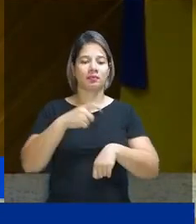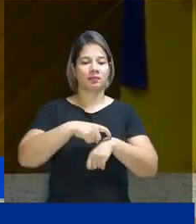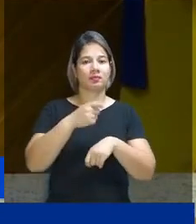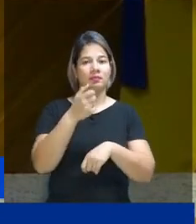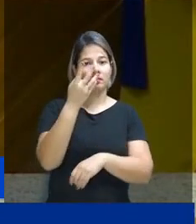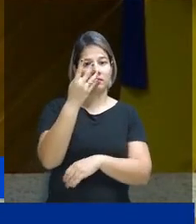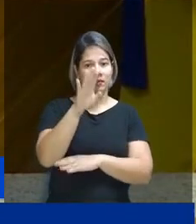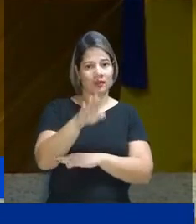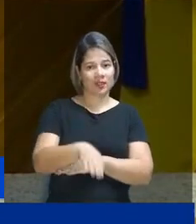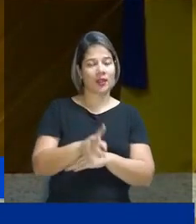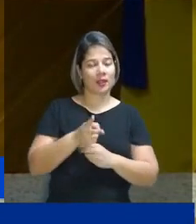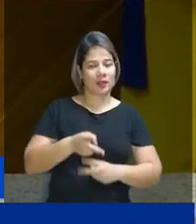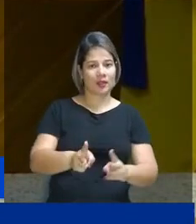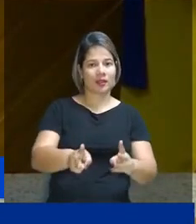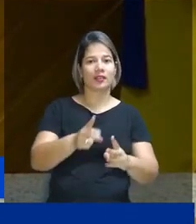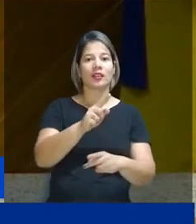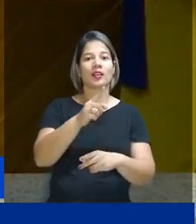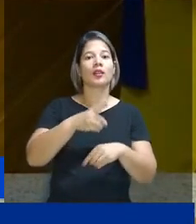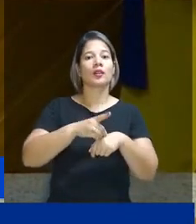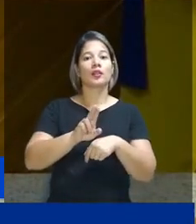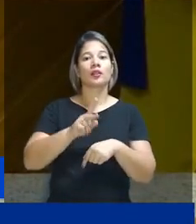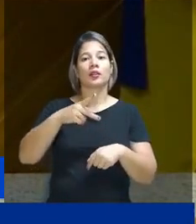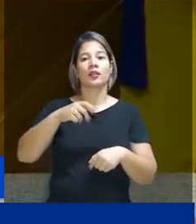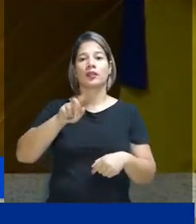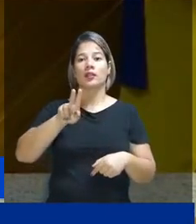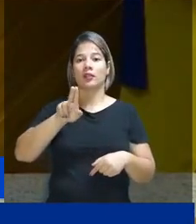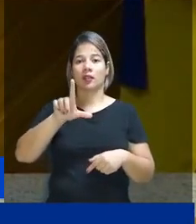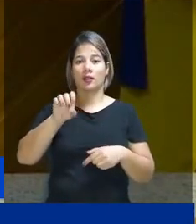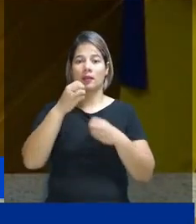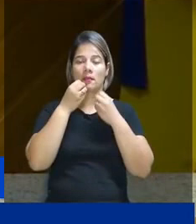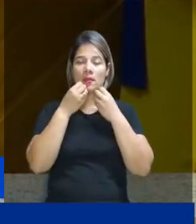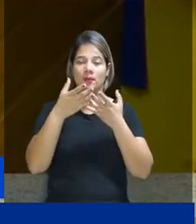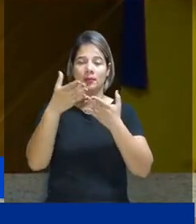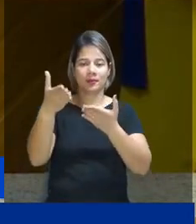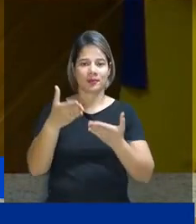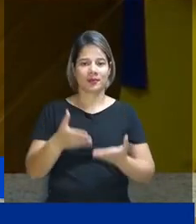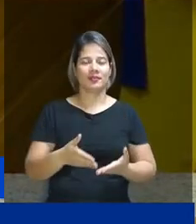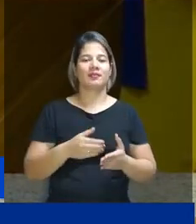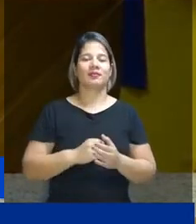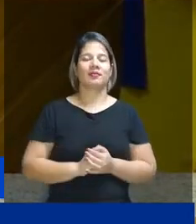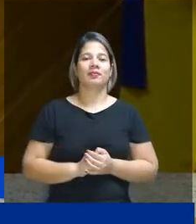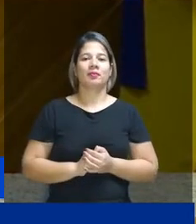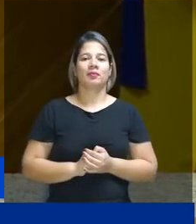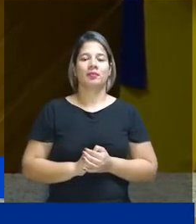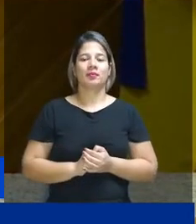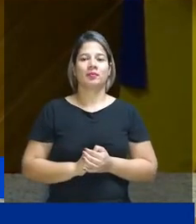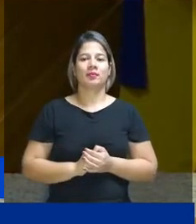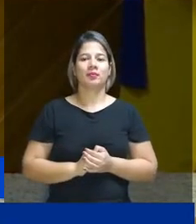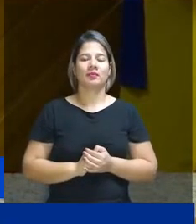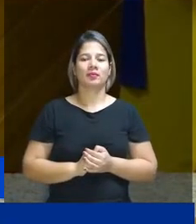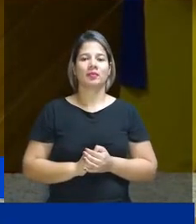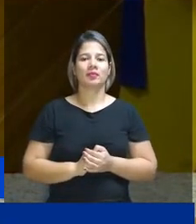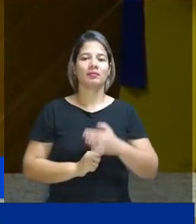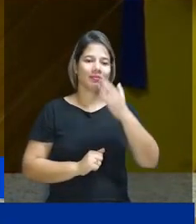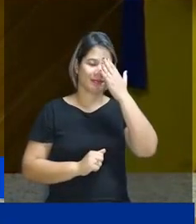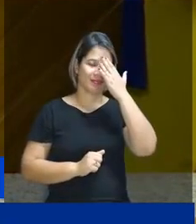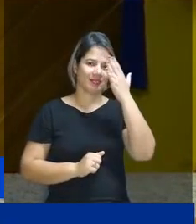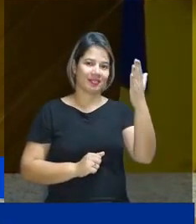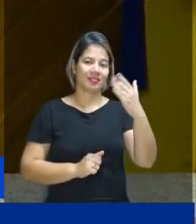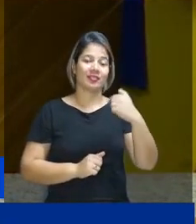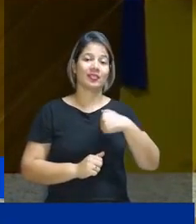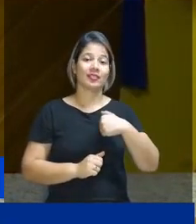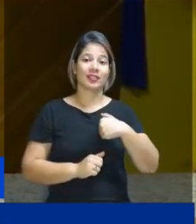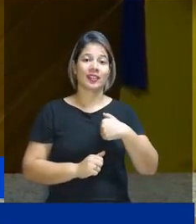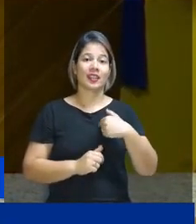horário. Doutor Paulo Melém, muito obrigado pela presença. Seja sempre bem-vindo aqui ao nosso tribunal. Obrigado, excelência. Estou aqui na